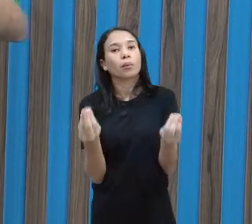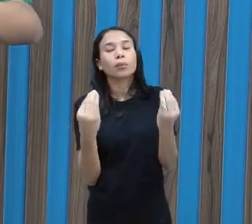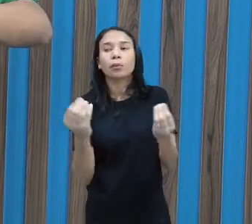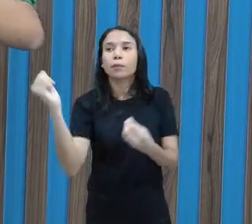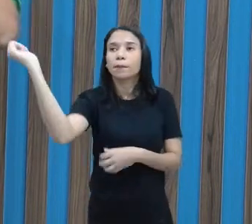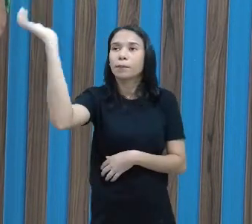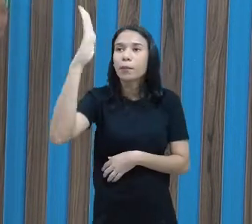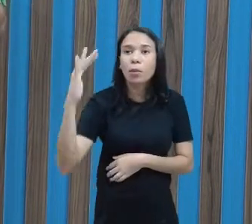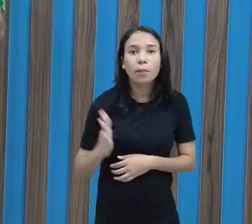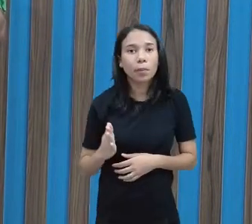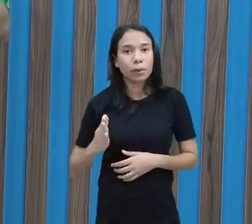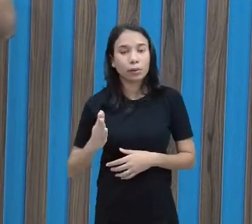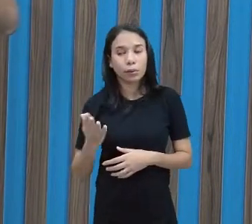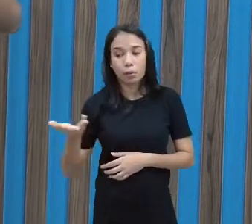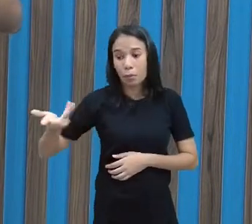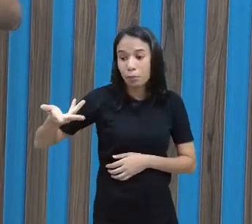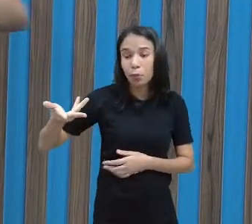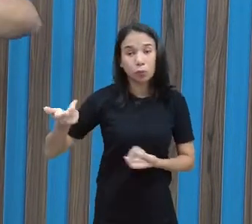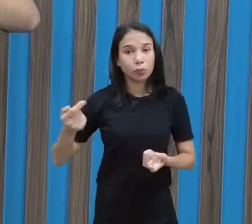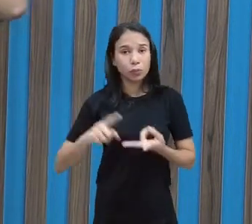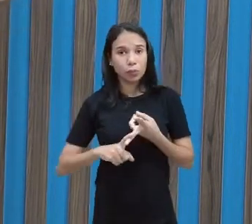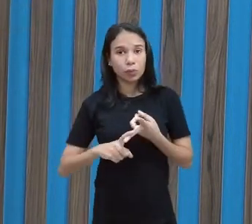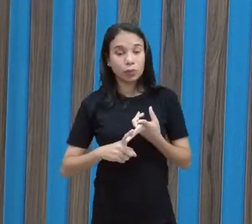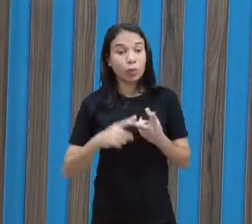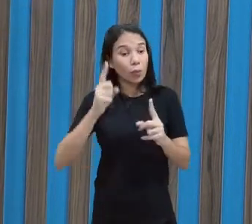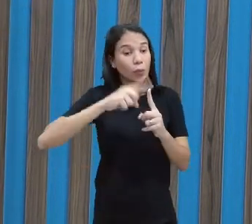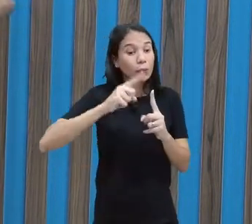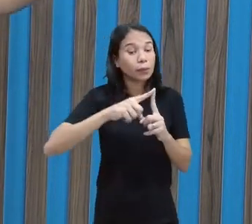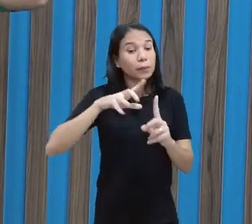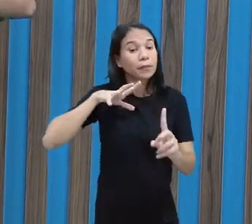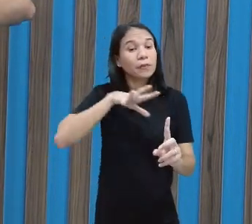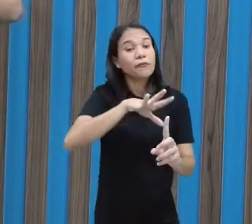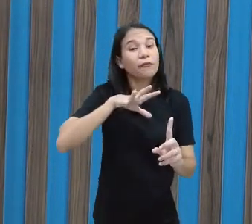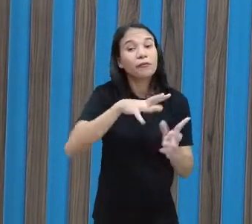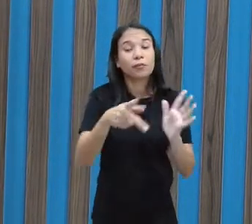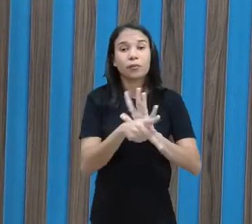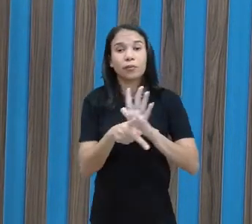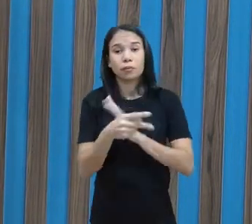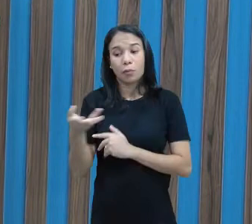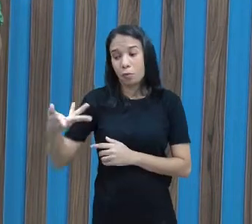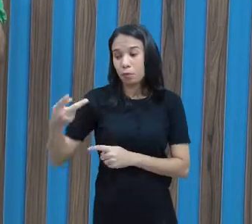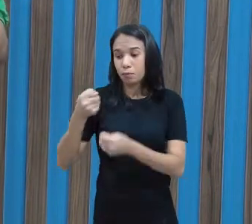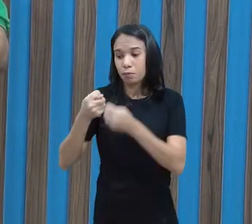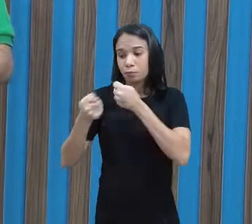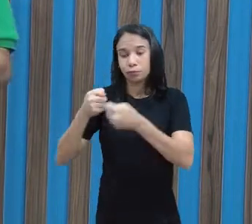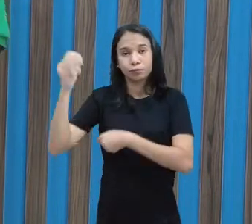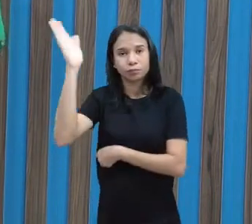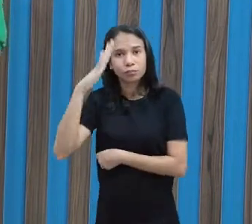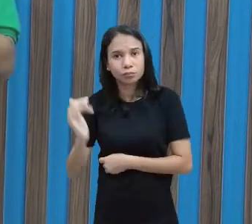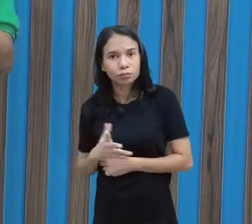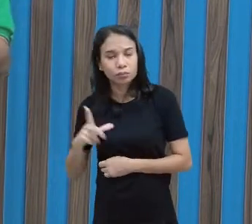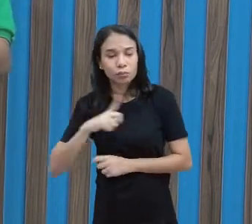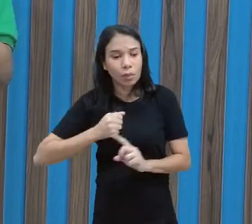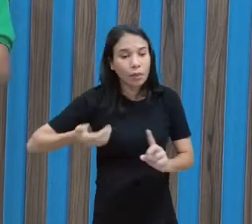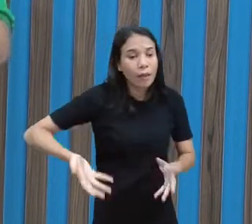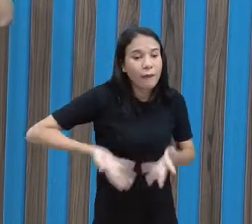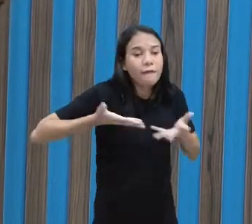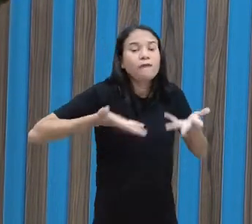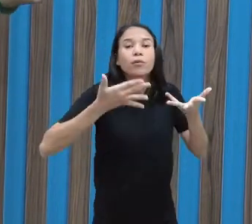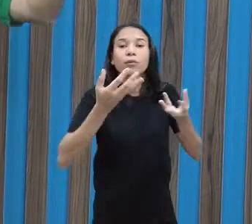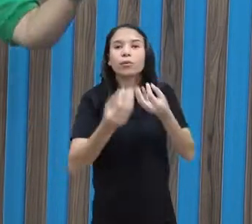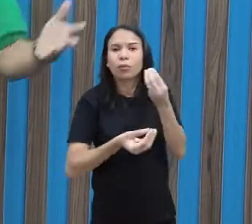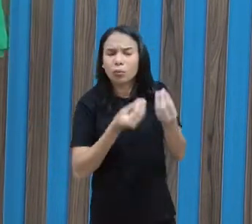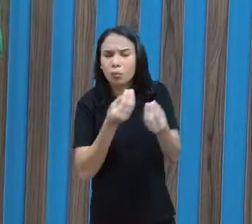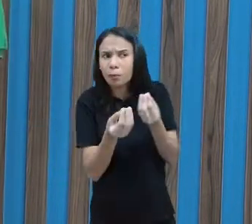o Brasil produz, né? Que tipo de impacto a produção econômica do Brasil gera e traz para